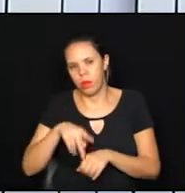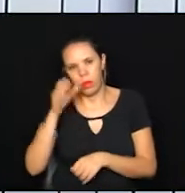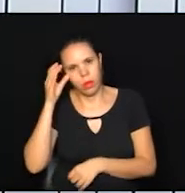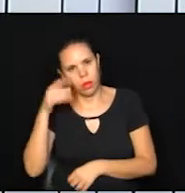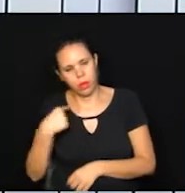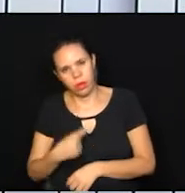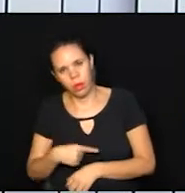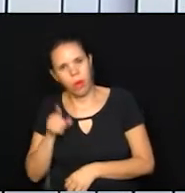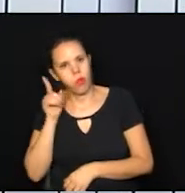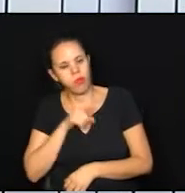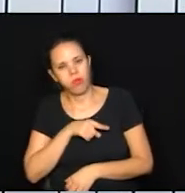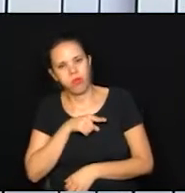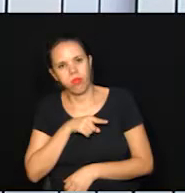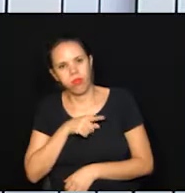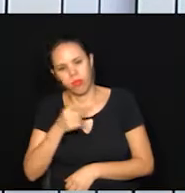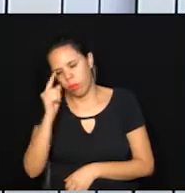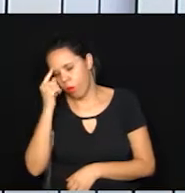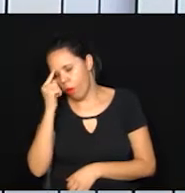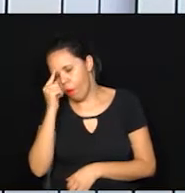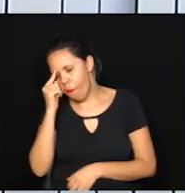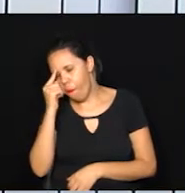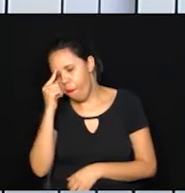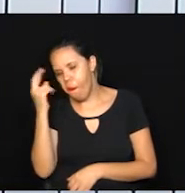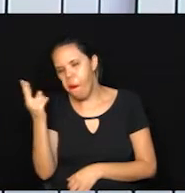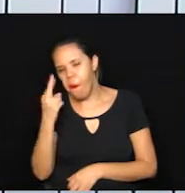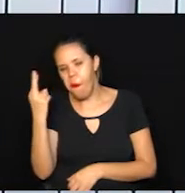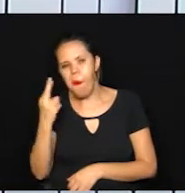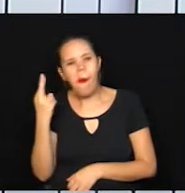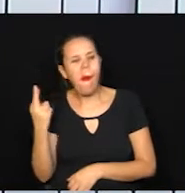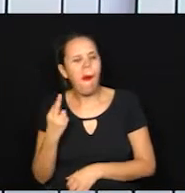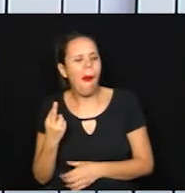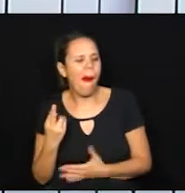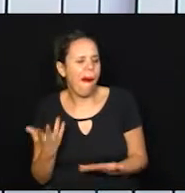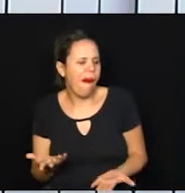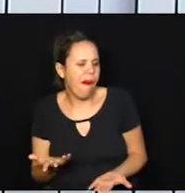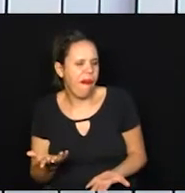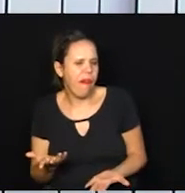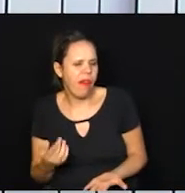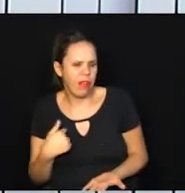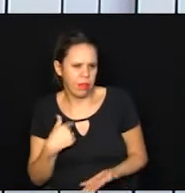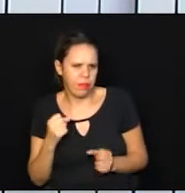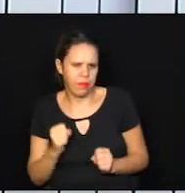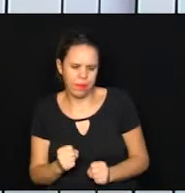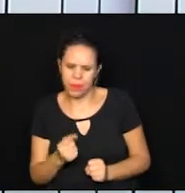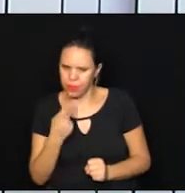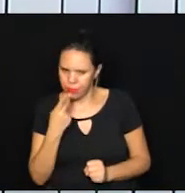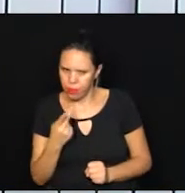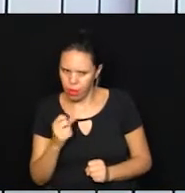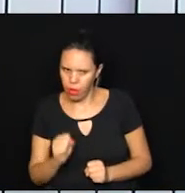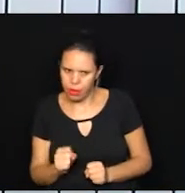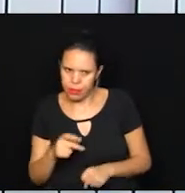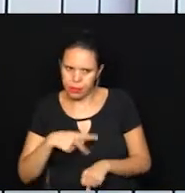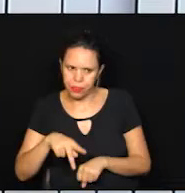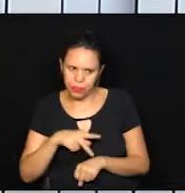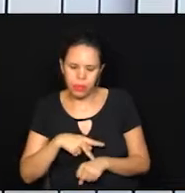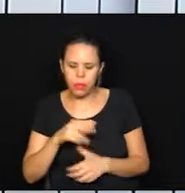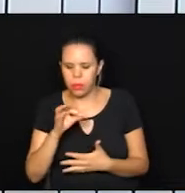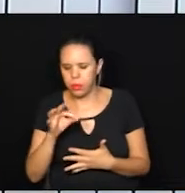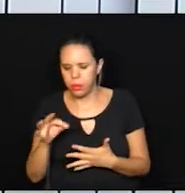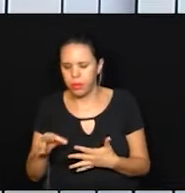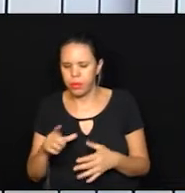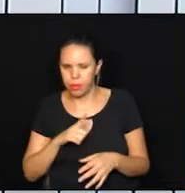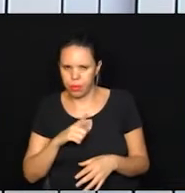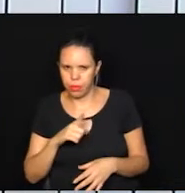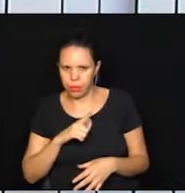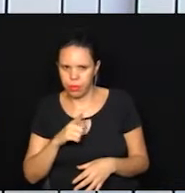Estados Unidos, Índia, Rússia. Guilherme, a gente pode dizer que esses países, eles têm